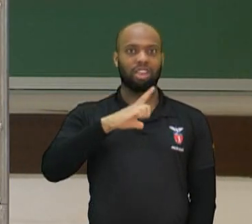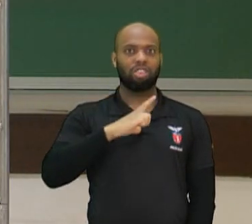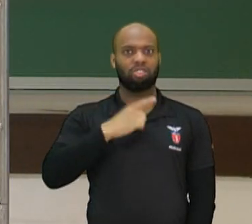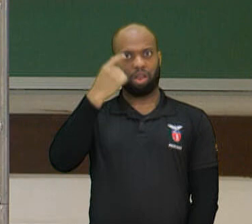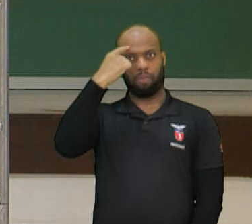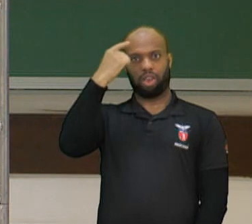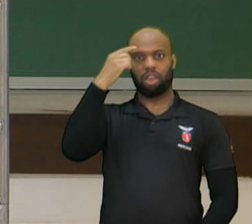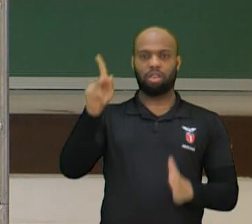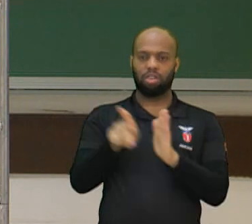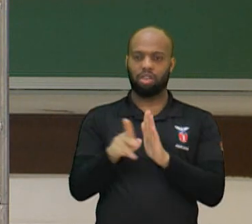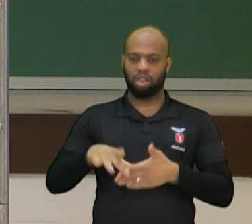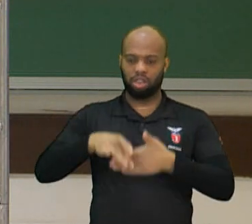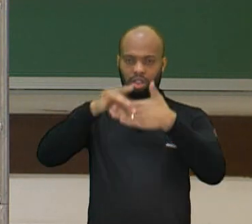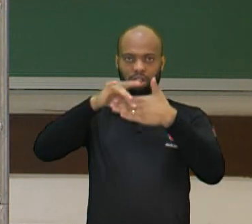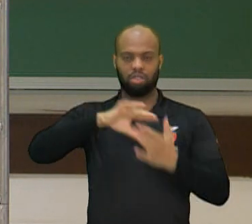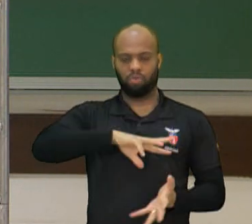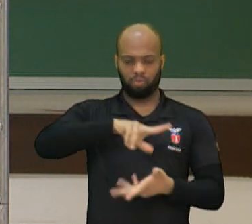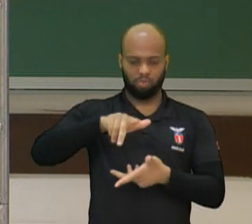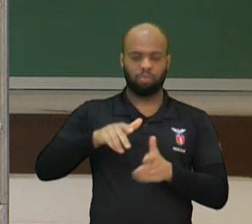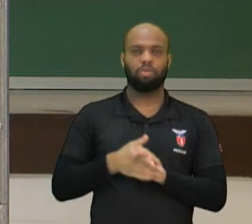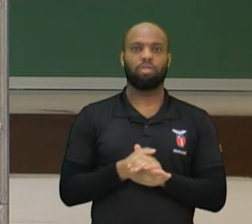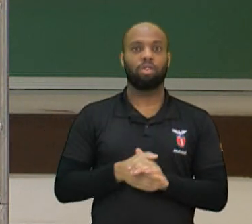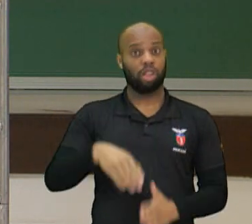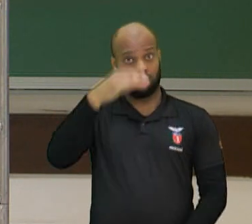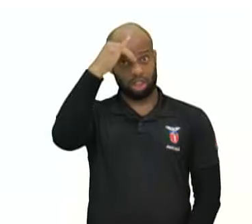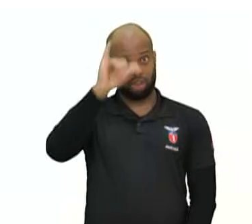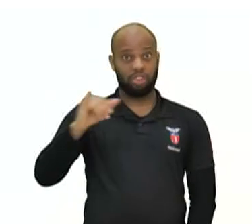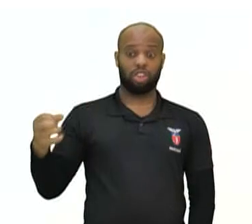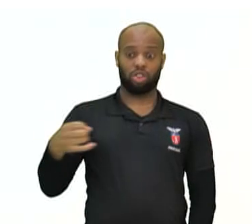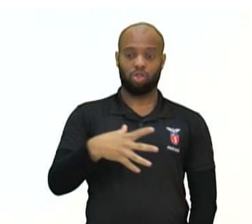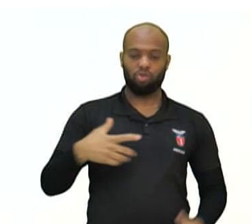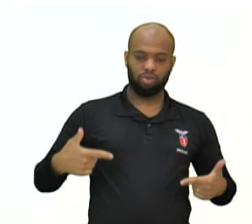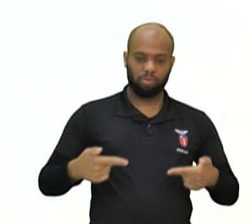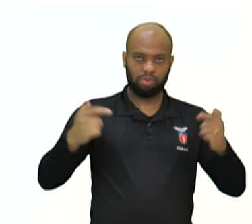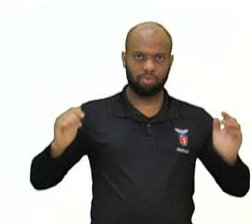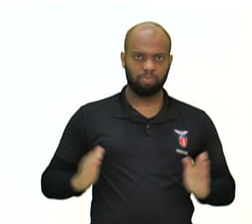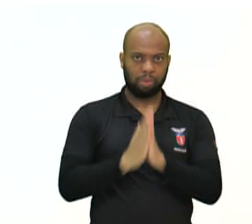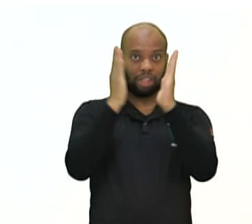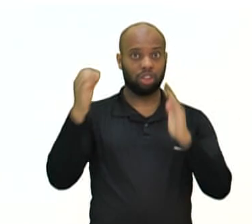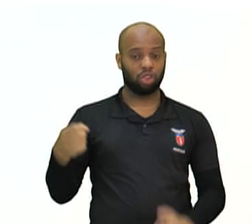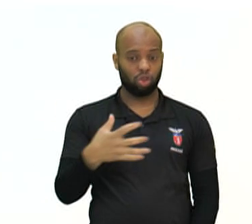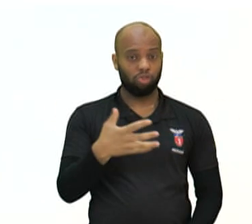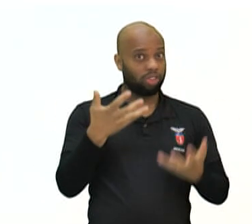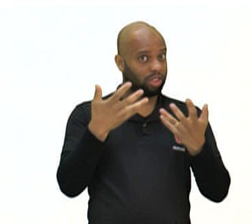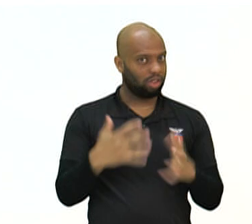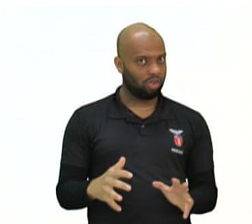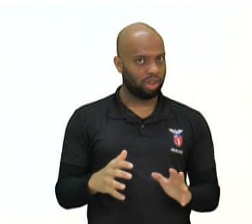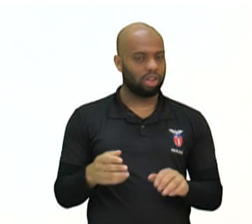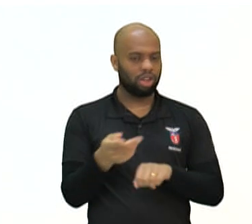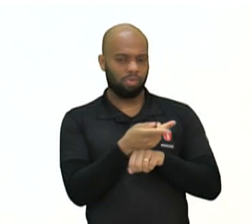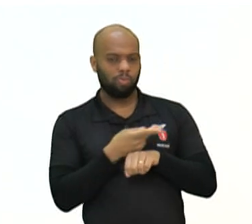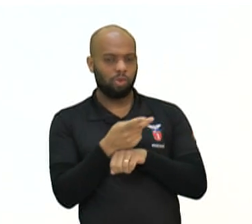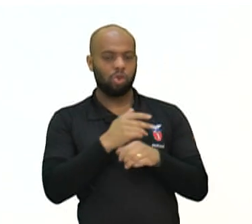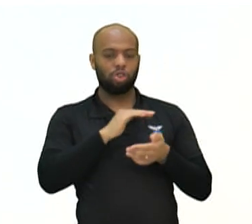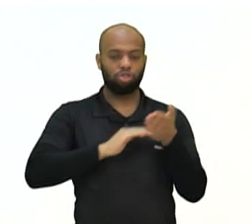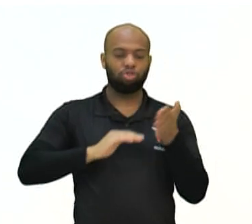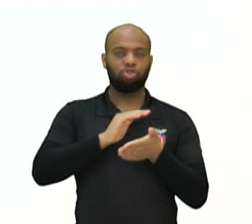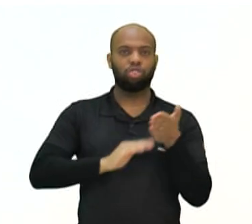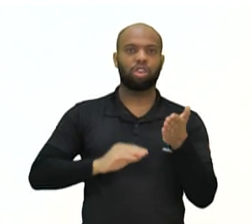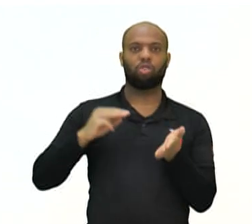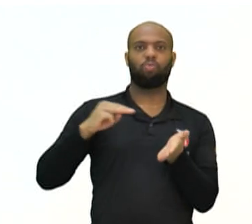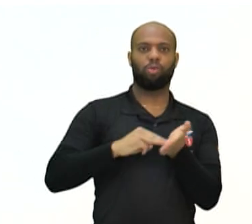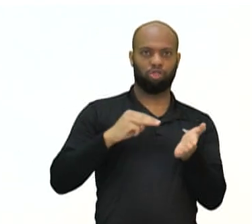mente dos líderes mundiais. E para evitar um novo confronto, uma nova guerra, procuraram eliminar a